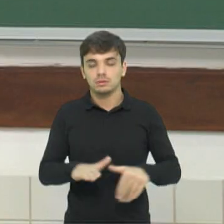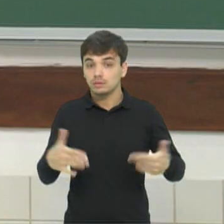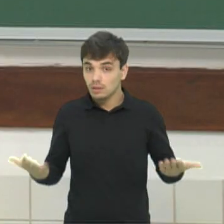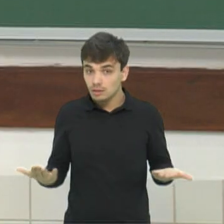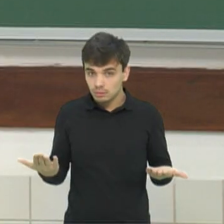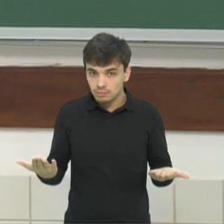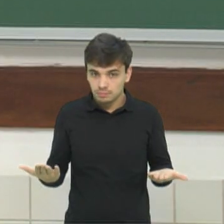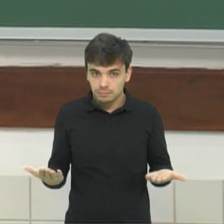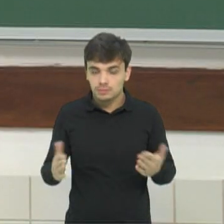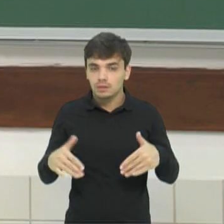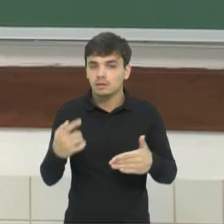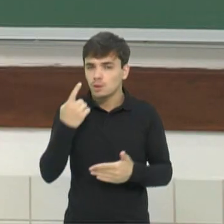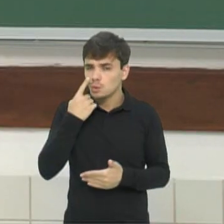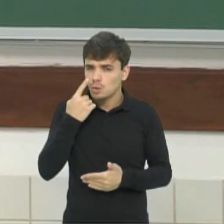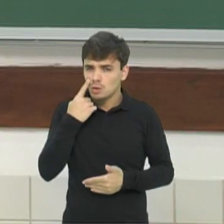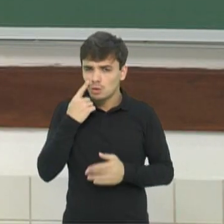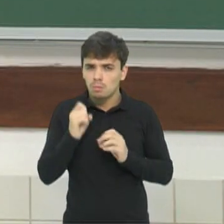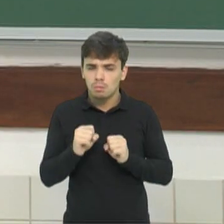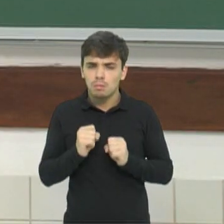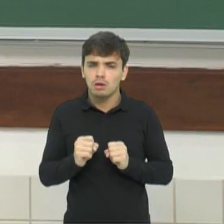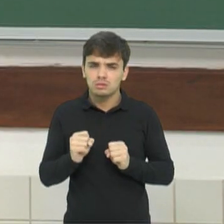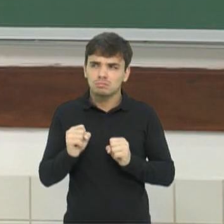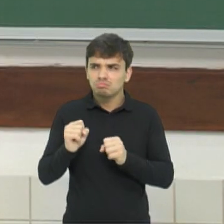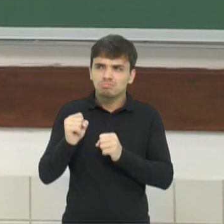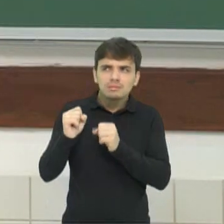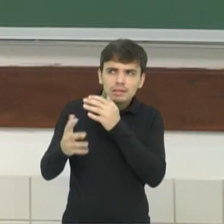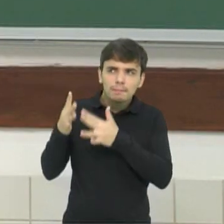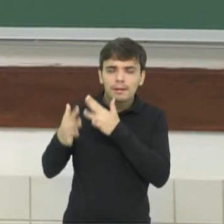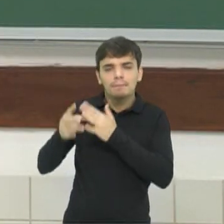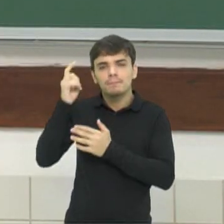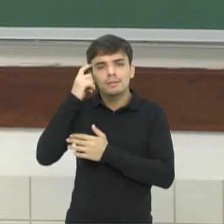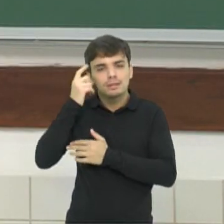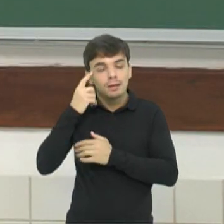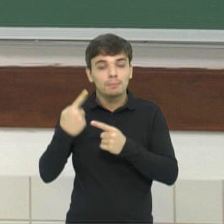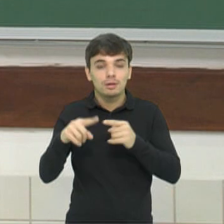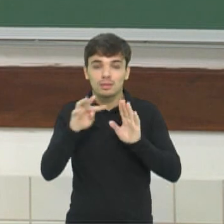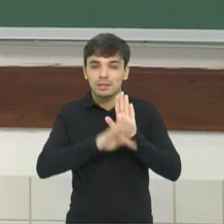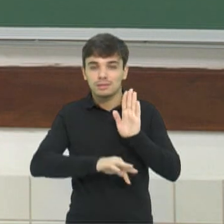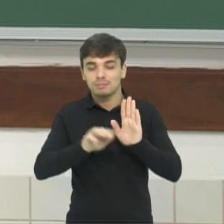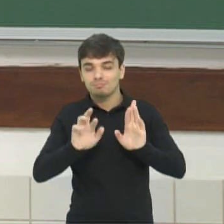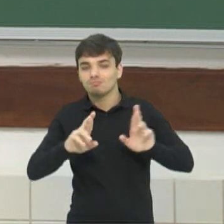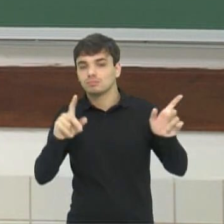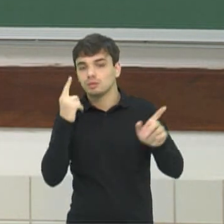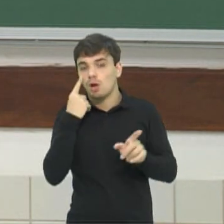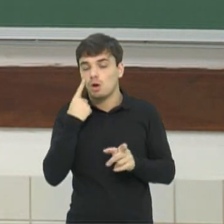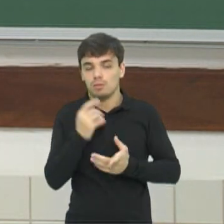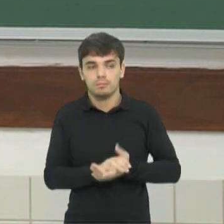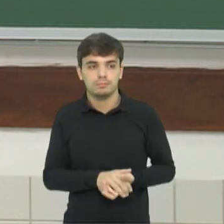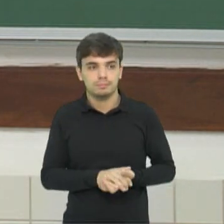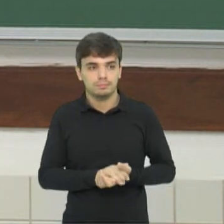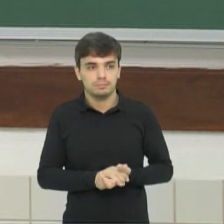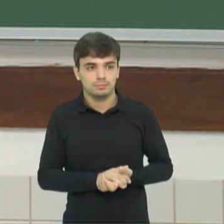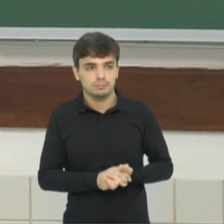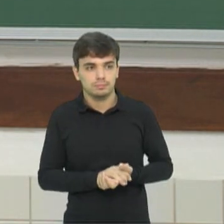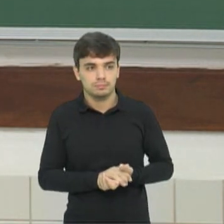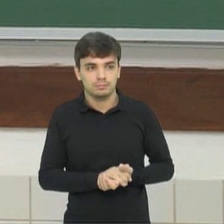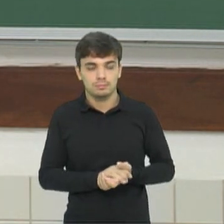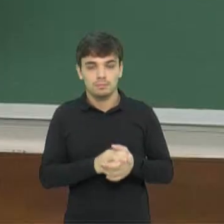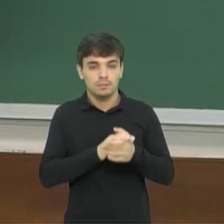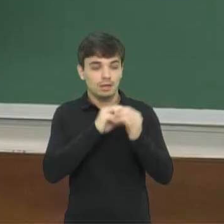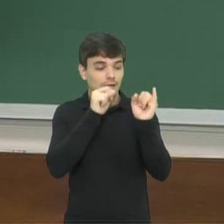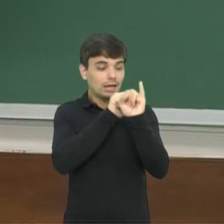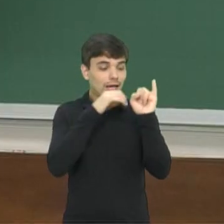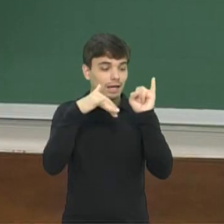E aí, gente? Essa pode ter dado um nó na sua cabeça, porque o texto estava meio ambíguo. Vamos ler essa parte aqui de volta. Ele está dizendo que a pequena ilha